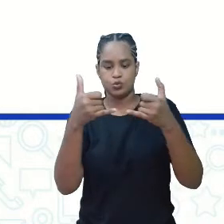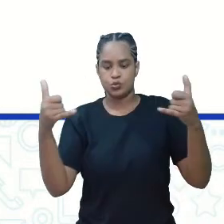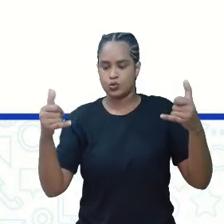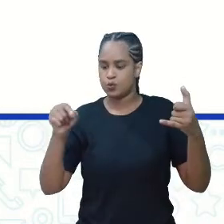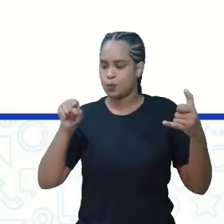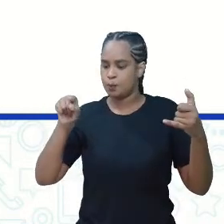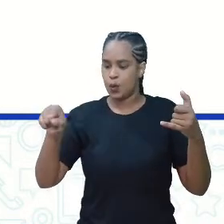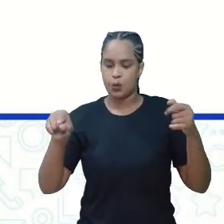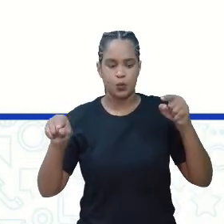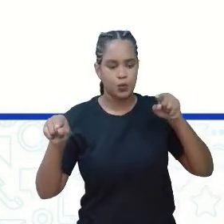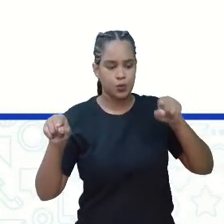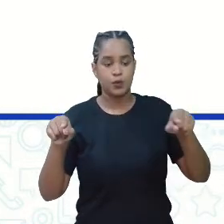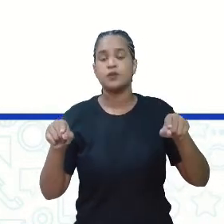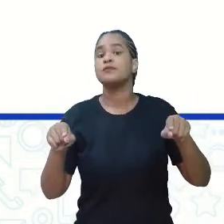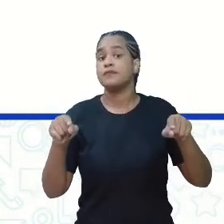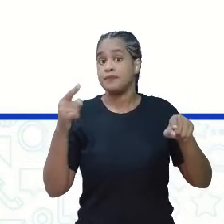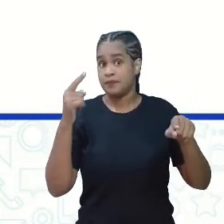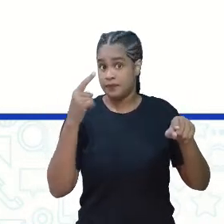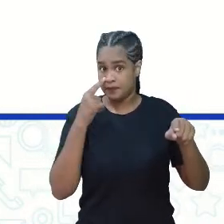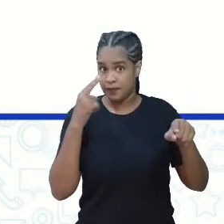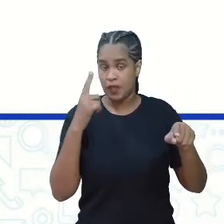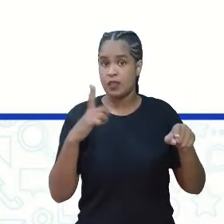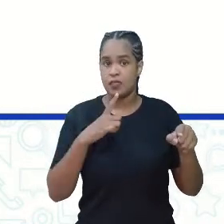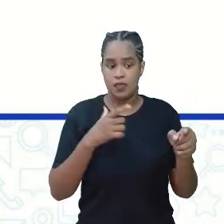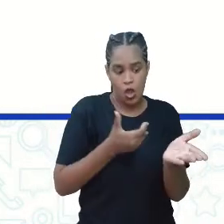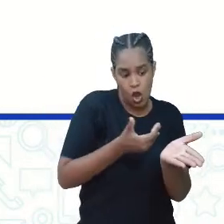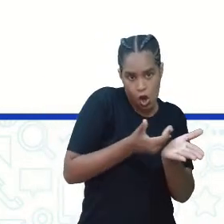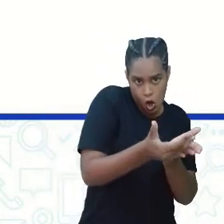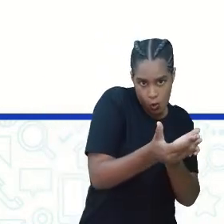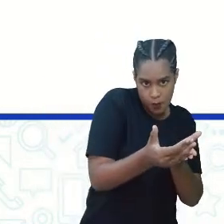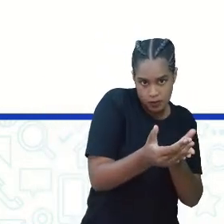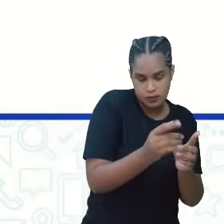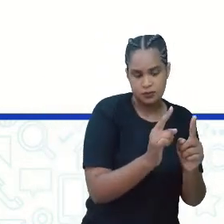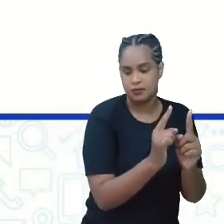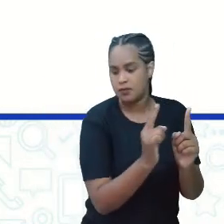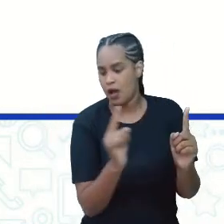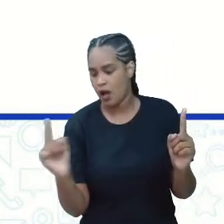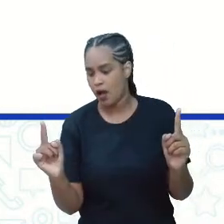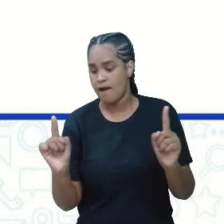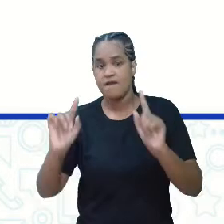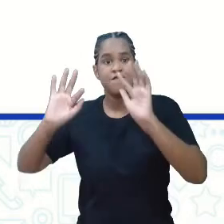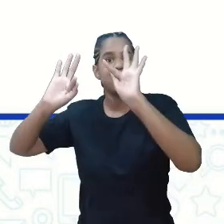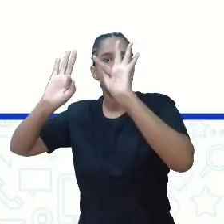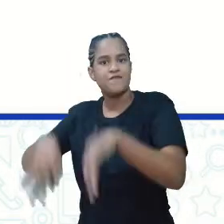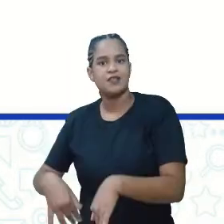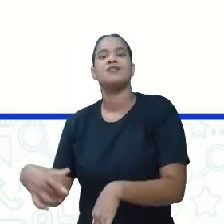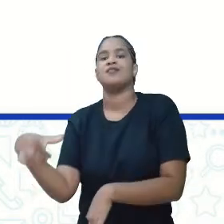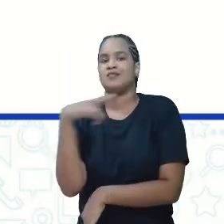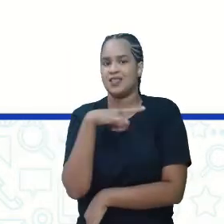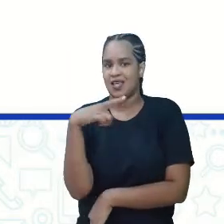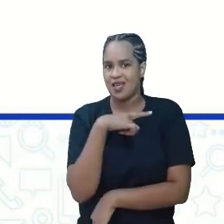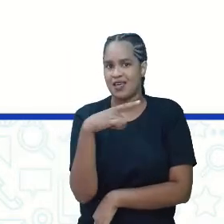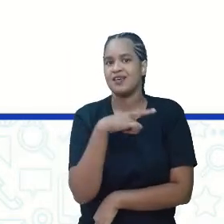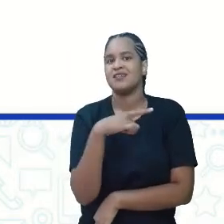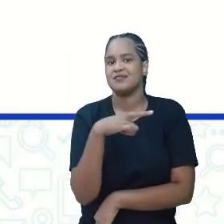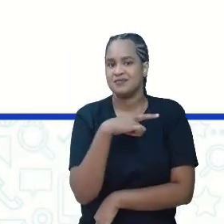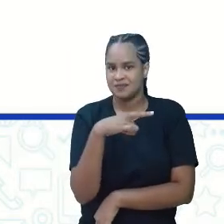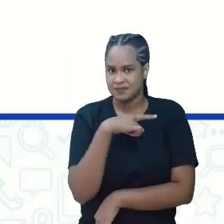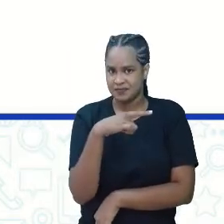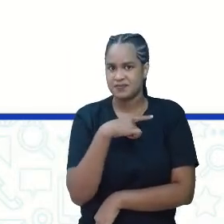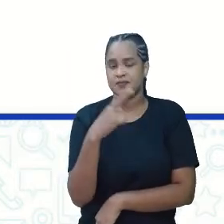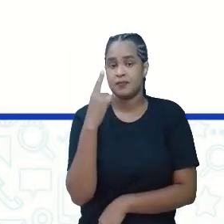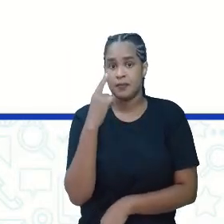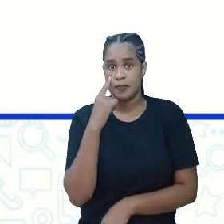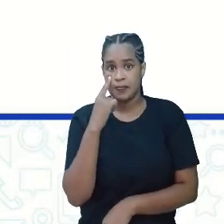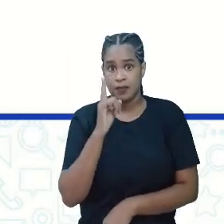tem começo e tem fim. Dos três elementos que eu acabei de falar, reta, semi-reta e segmento de reta,